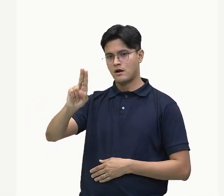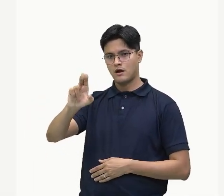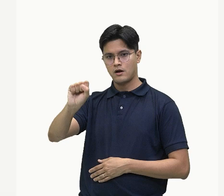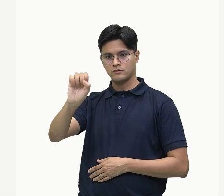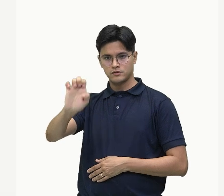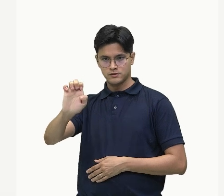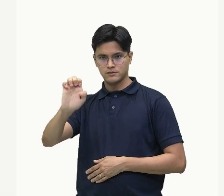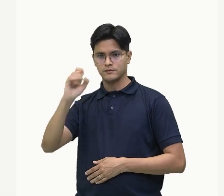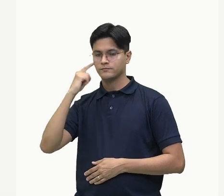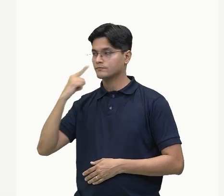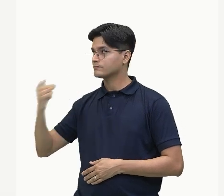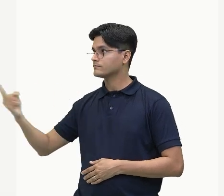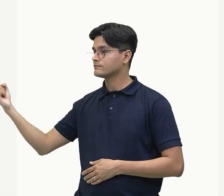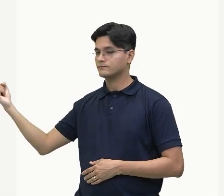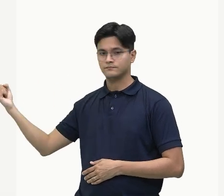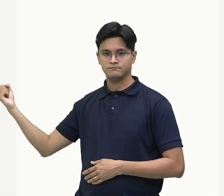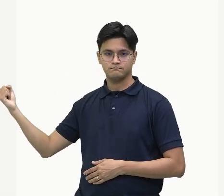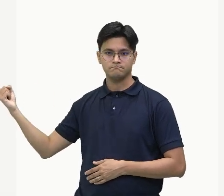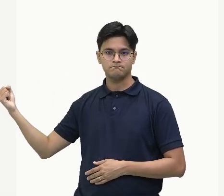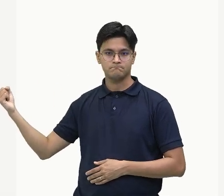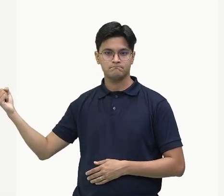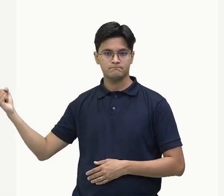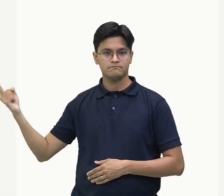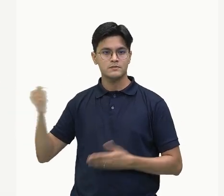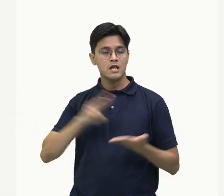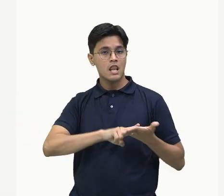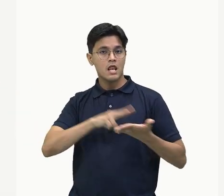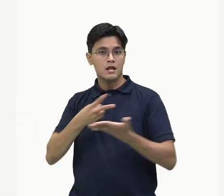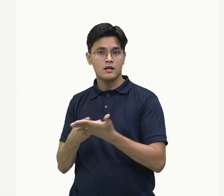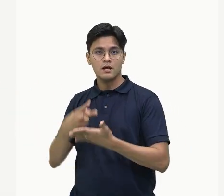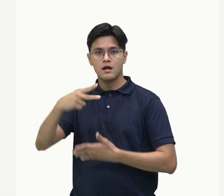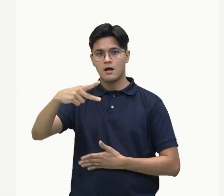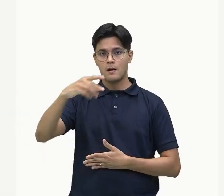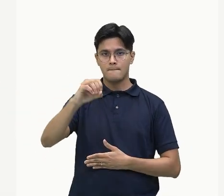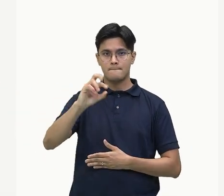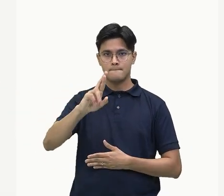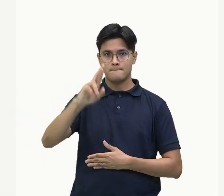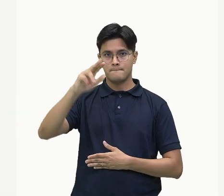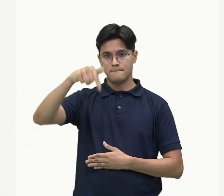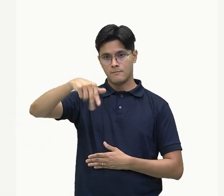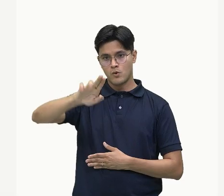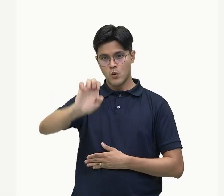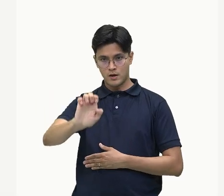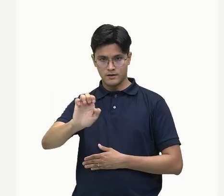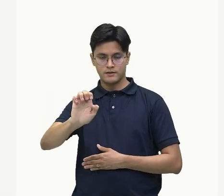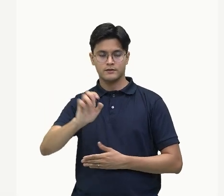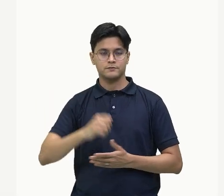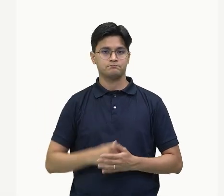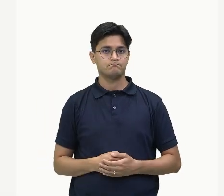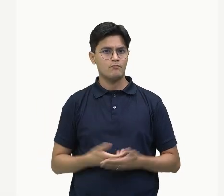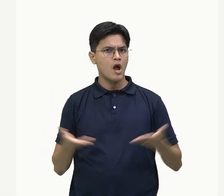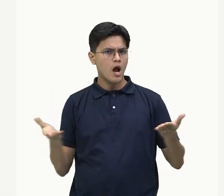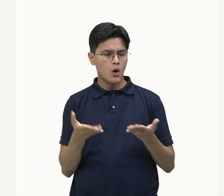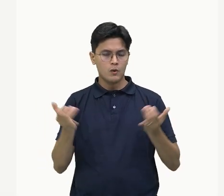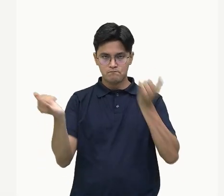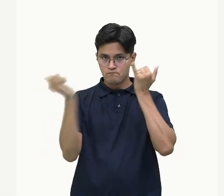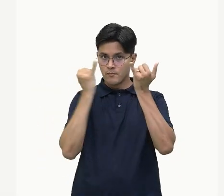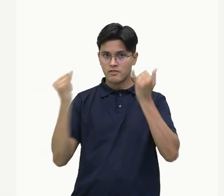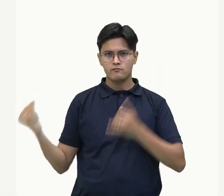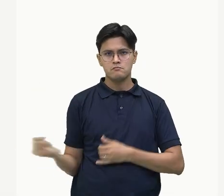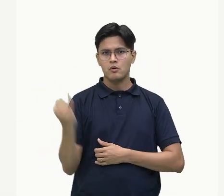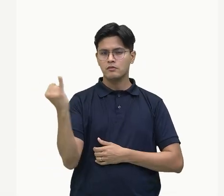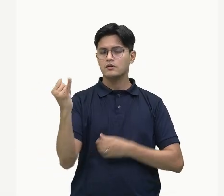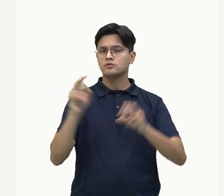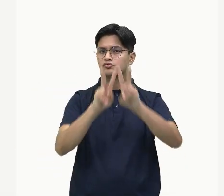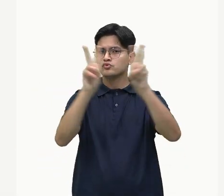and effect. Because. Because significa porquê. Gente, uma informação importante com relação ao porquê,